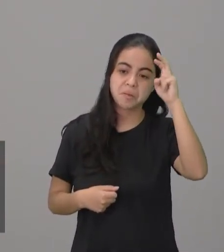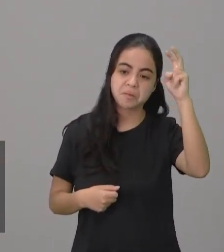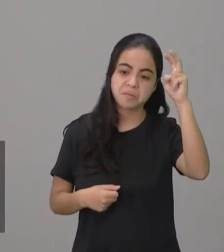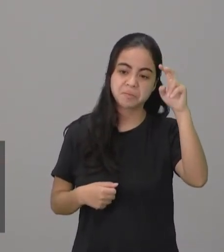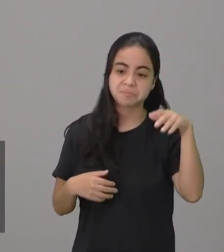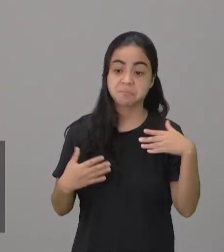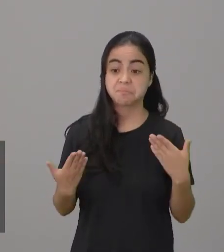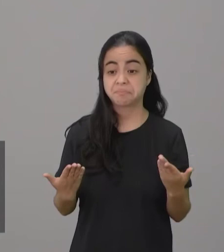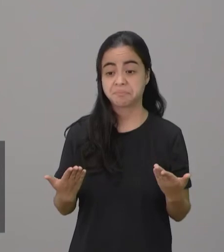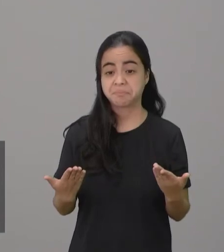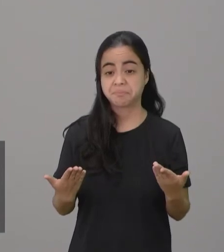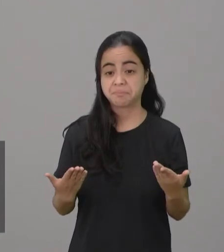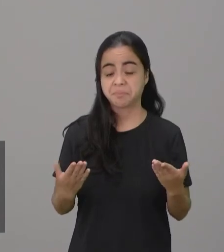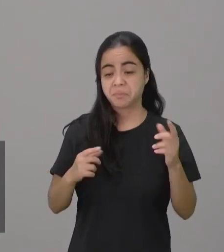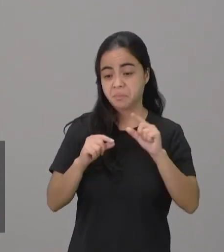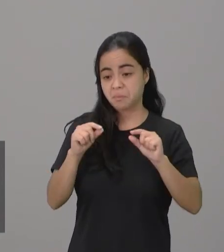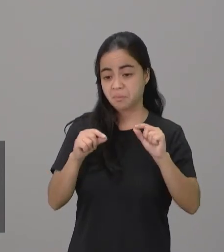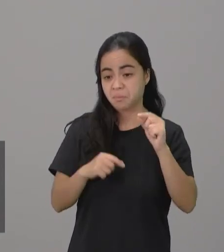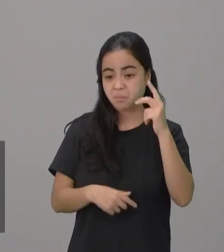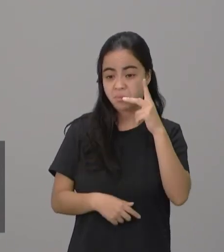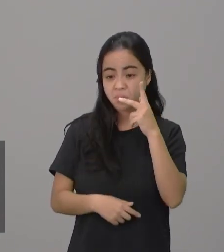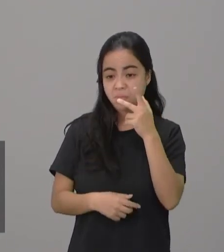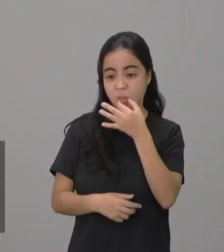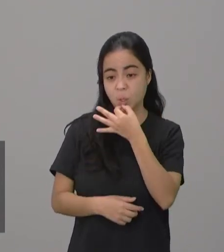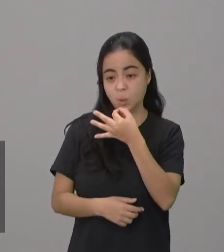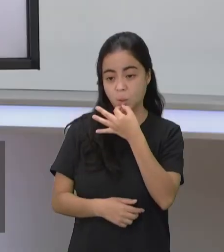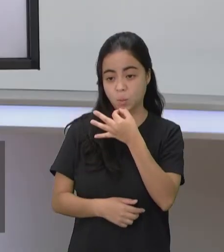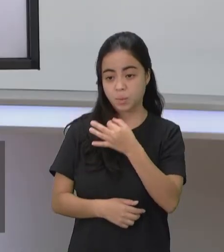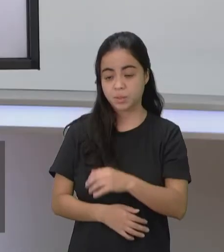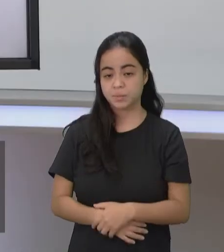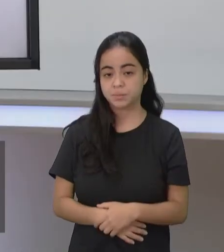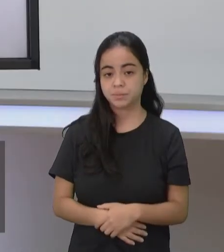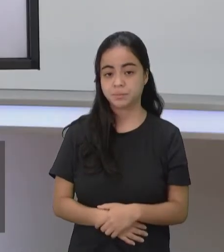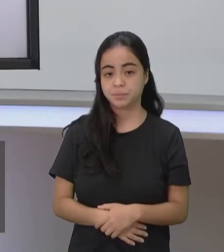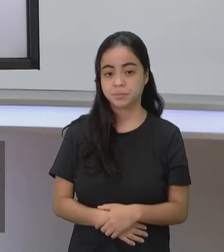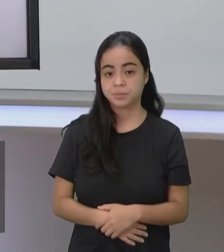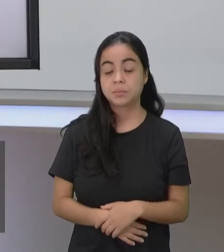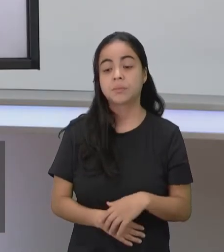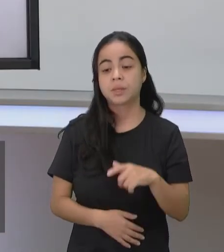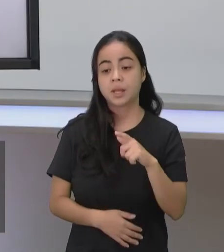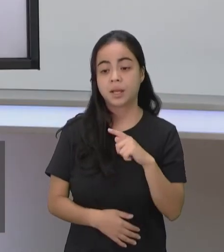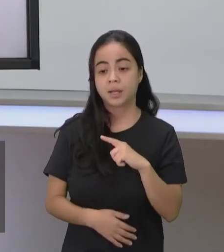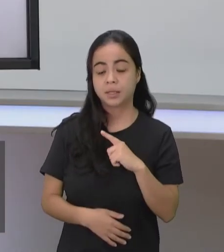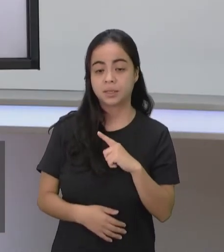das outras? O que você acha, Fabi? Existe a questão de